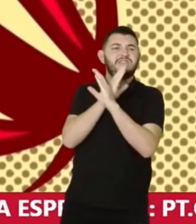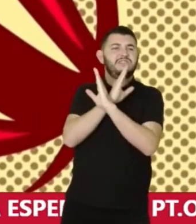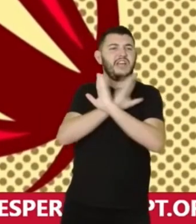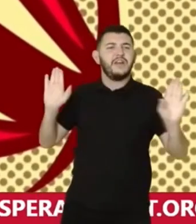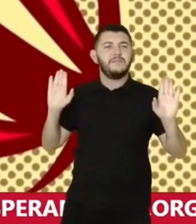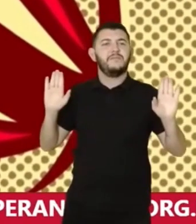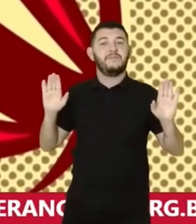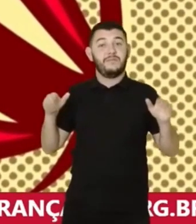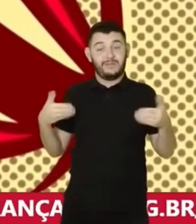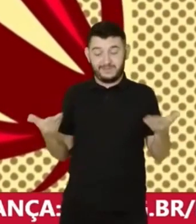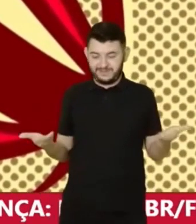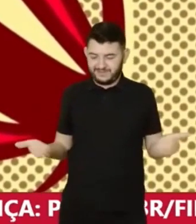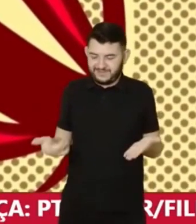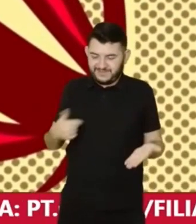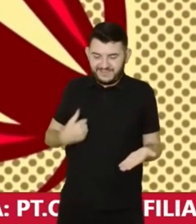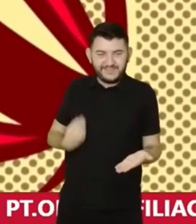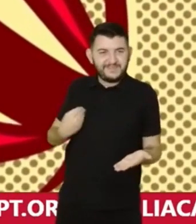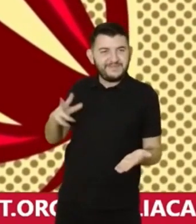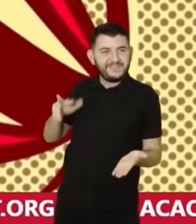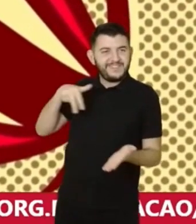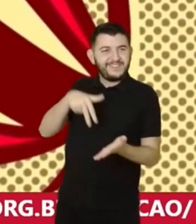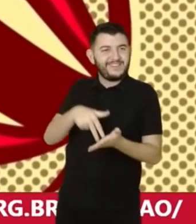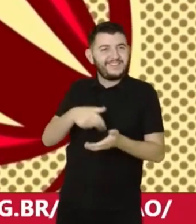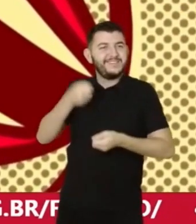agora eu vou falar.